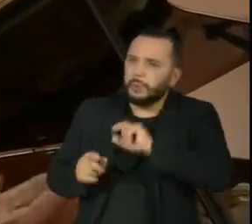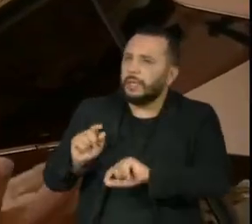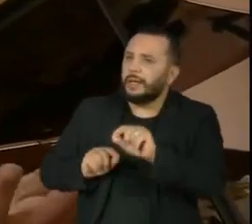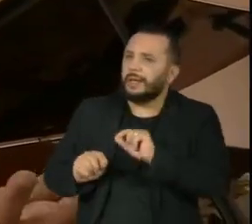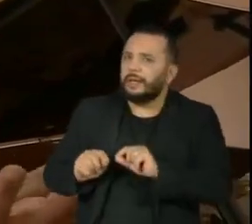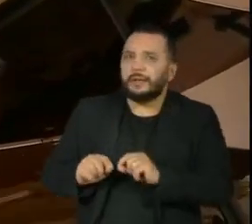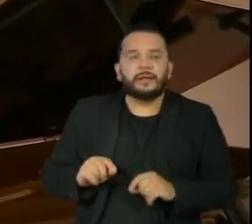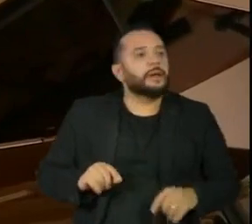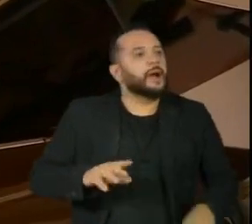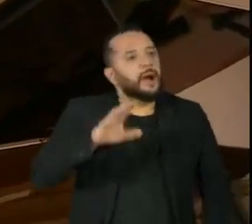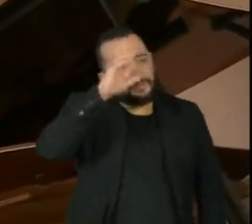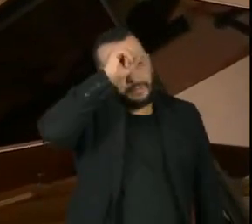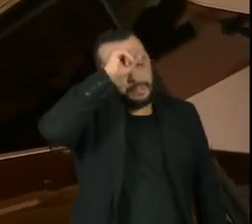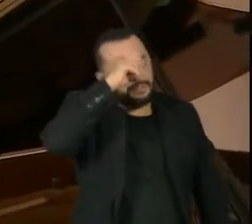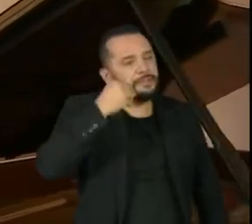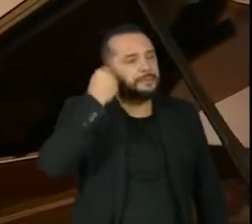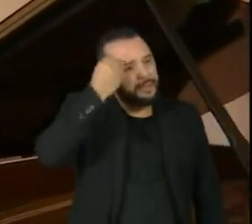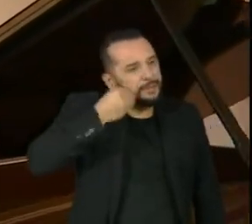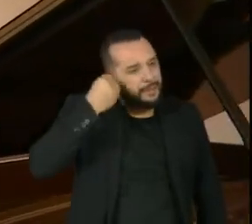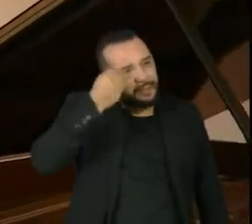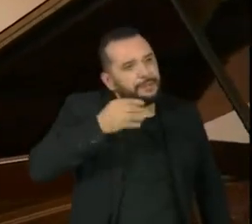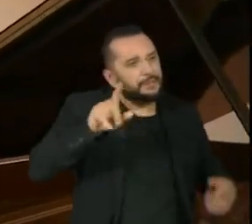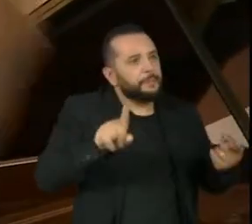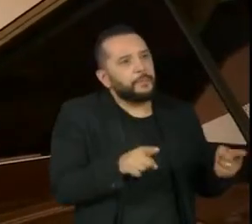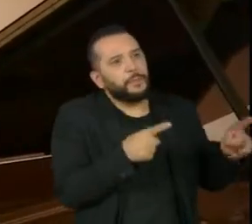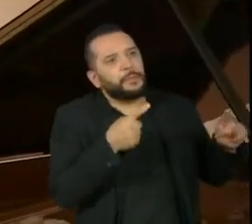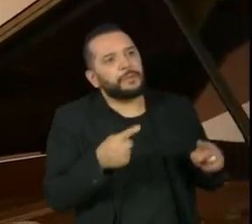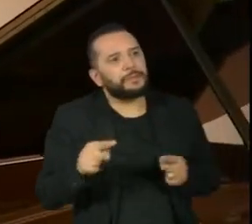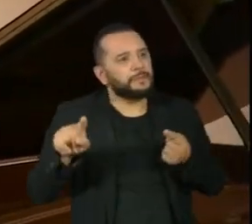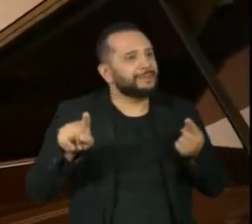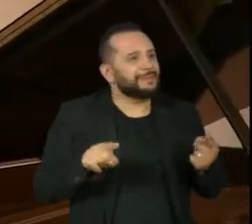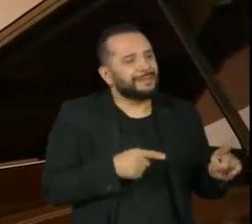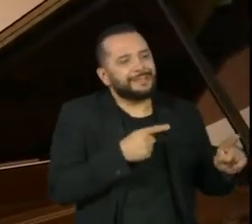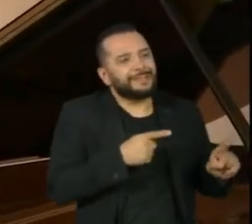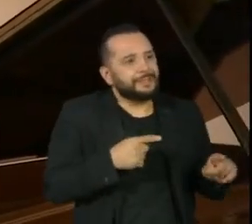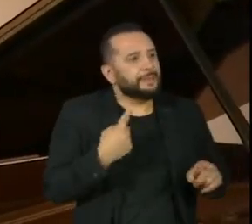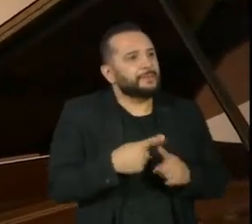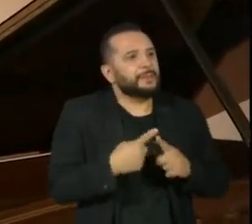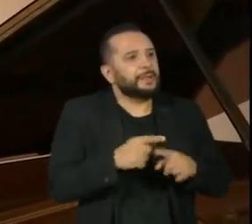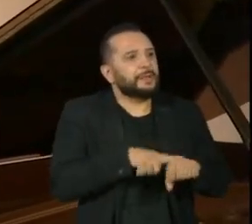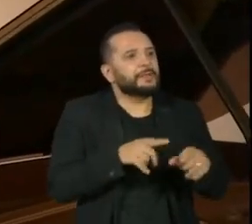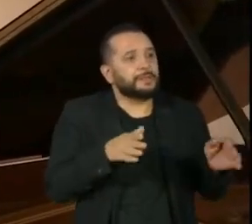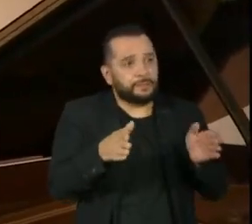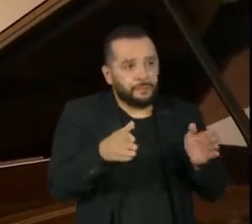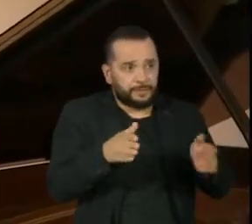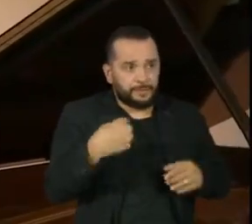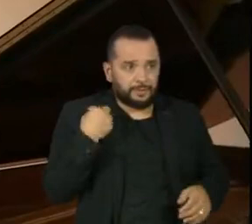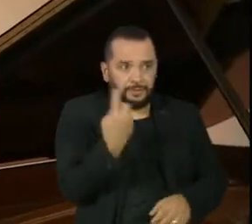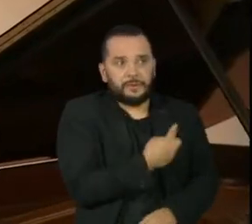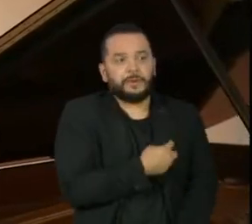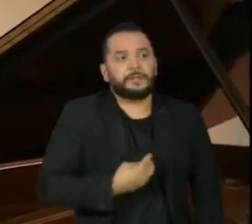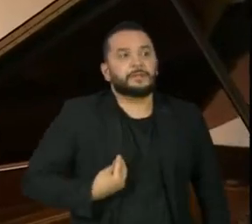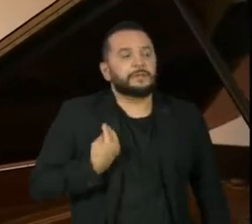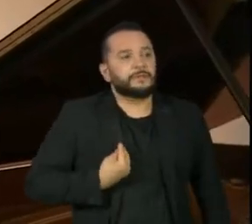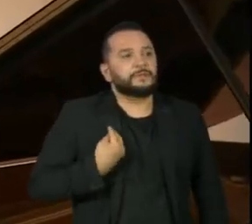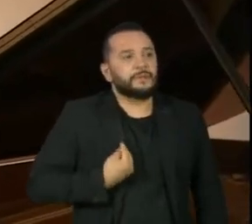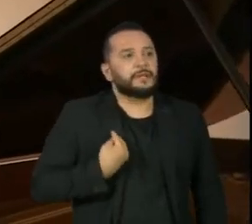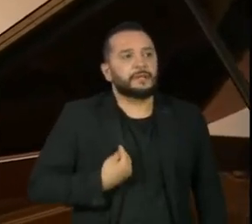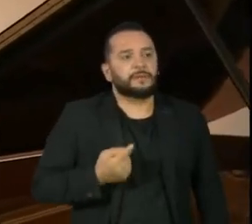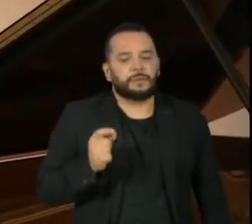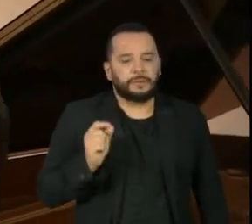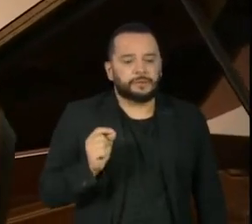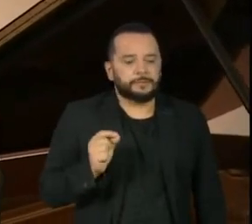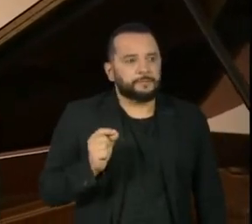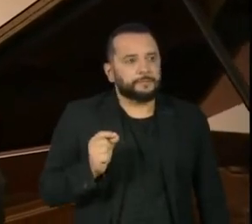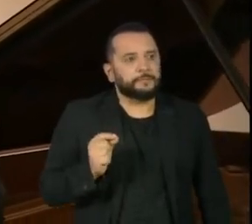viver música. Viver música porque nesse momento, principalmente, que a gente está vivendo, né? Onde